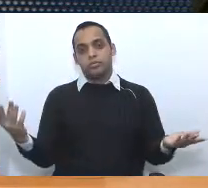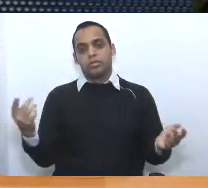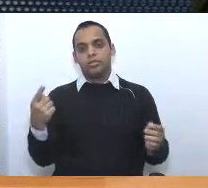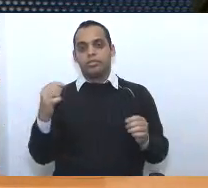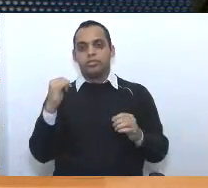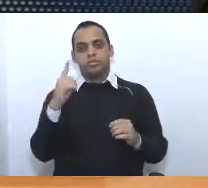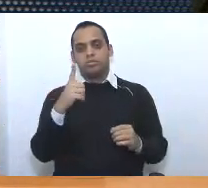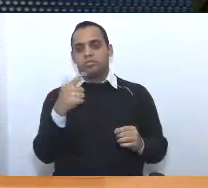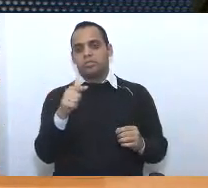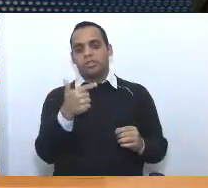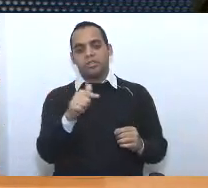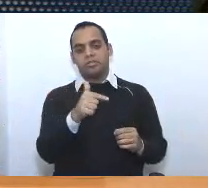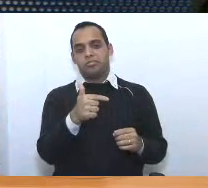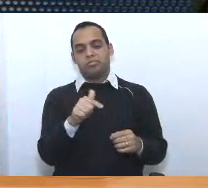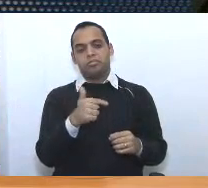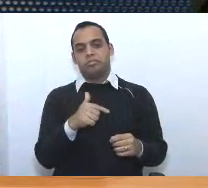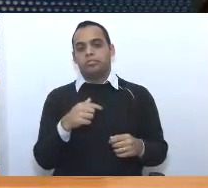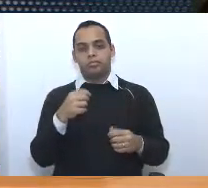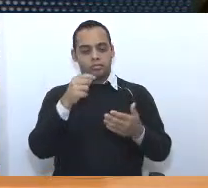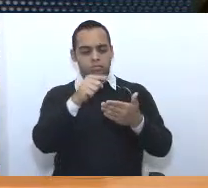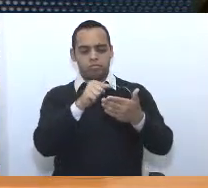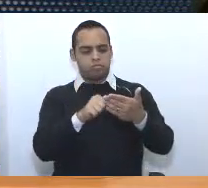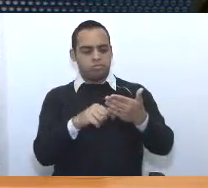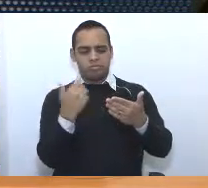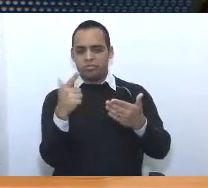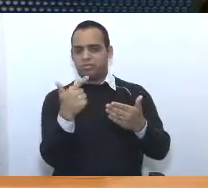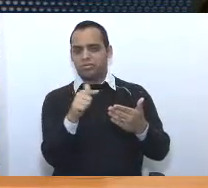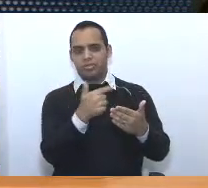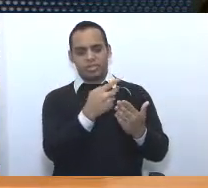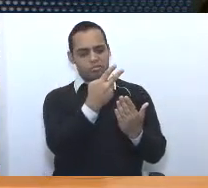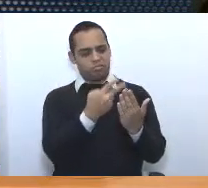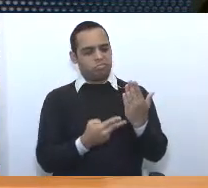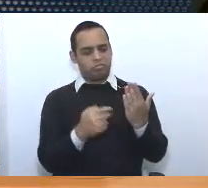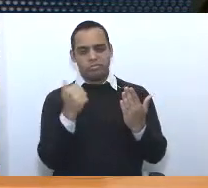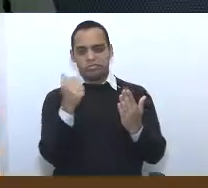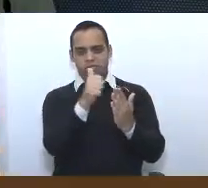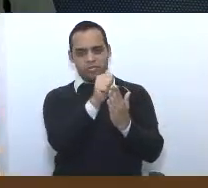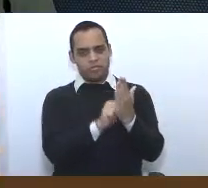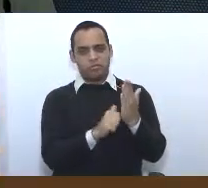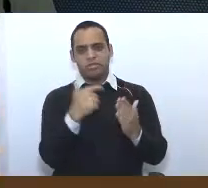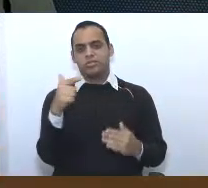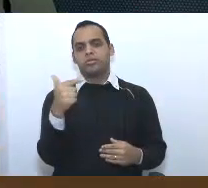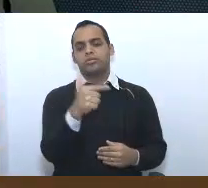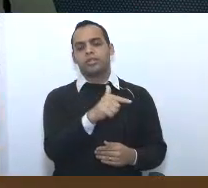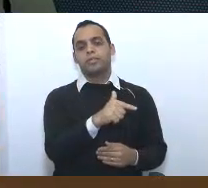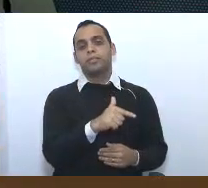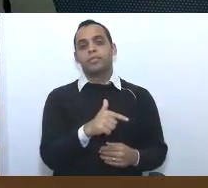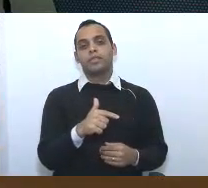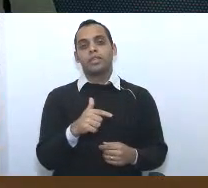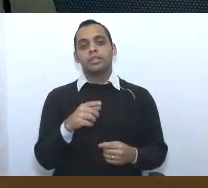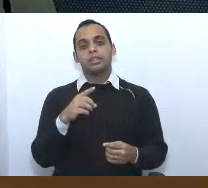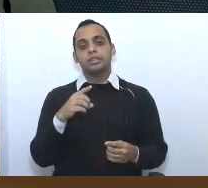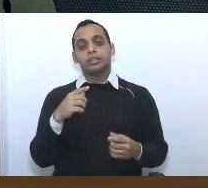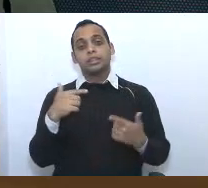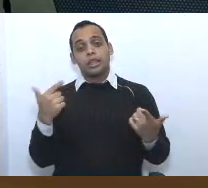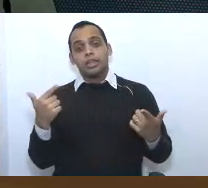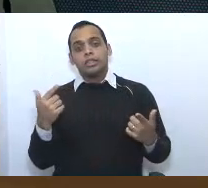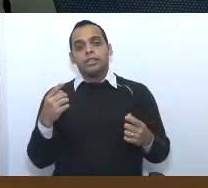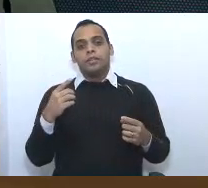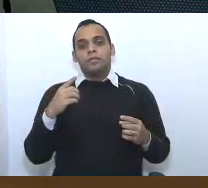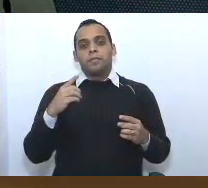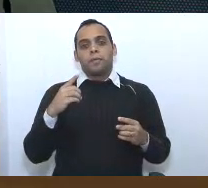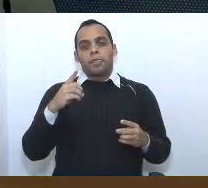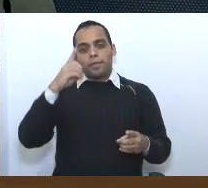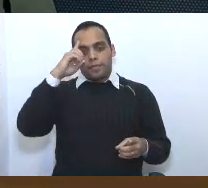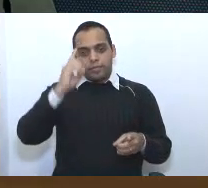informação, não temos esses dados. Por que da mudança? Foi uma decisão do prefeito, uma